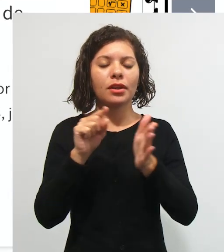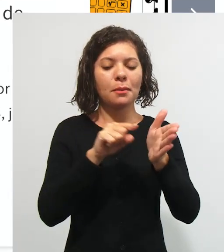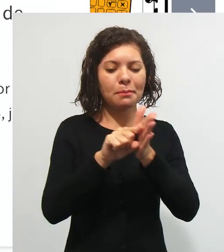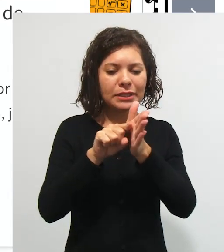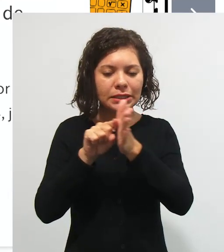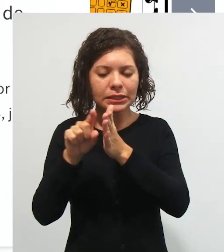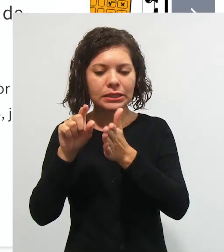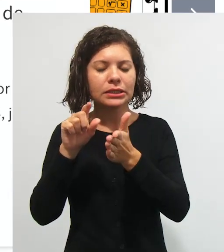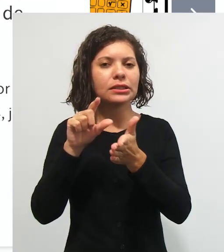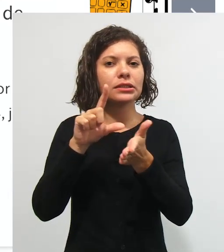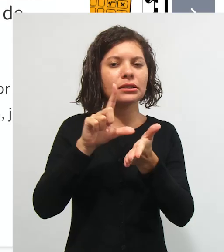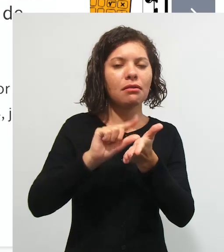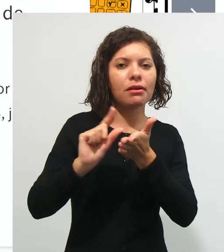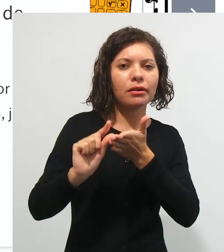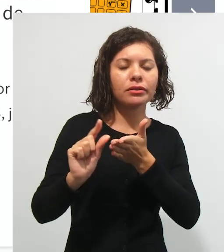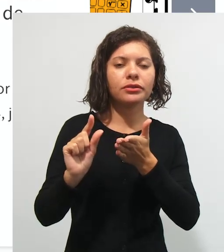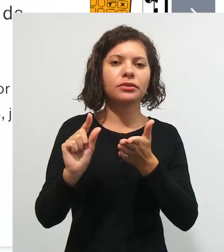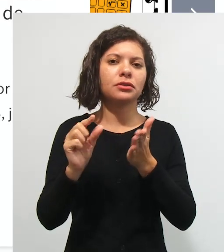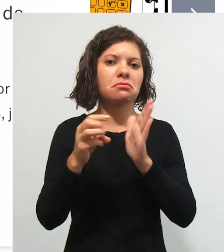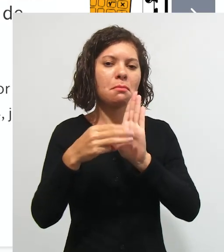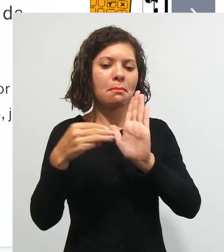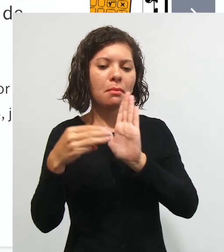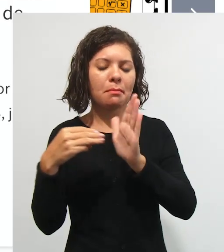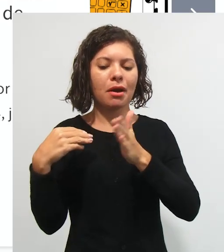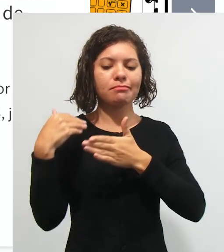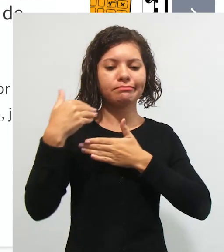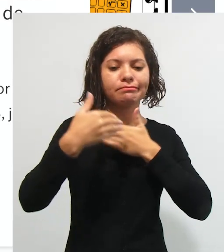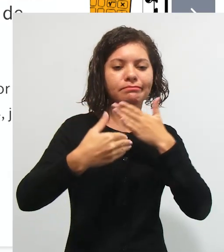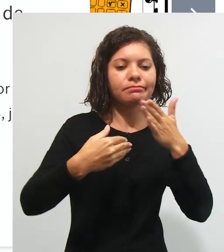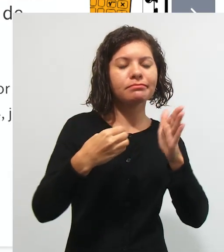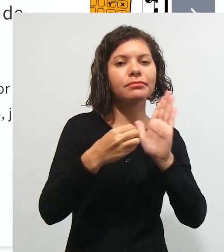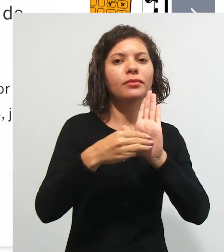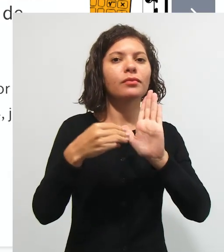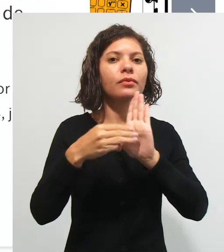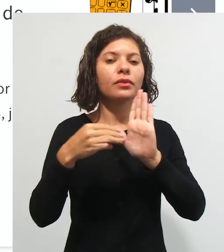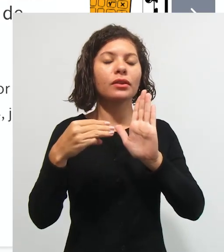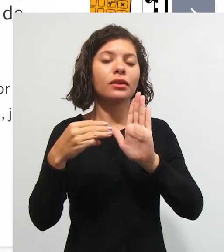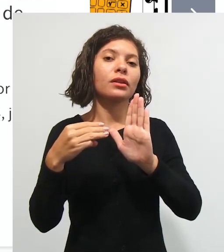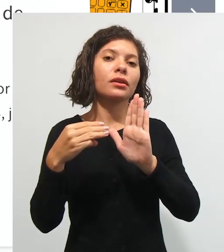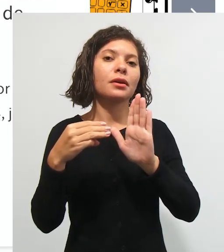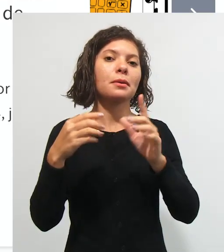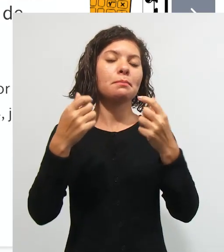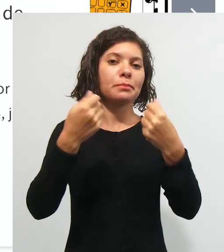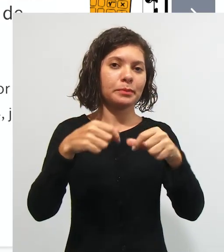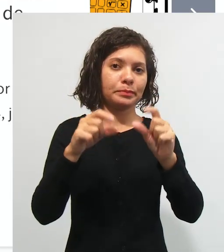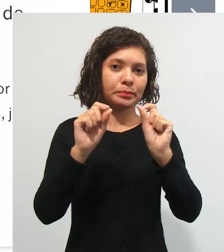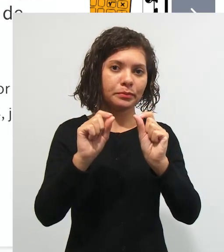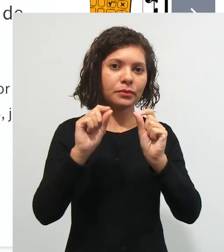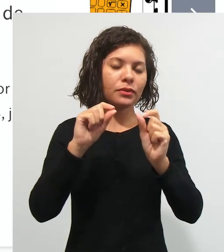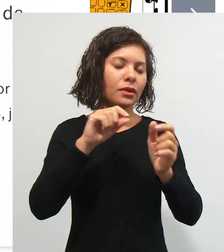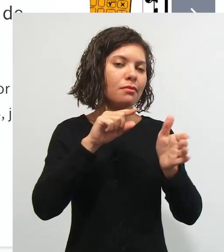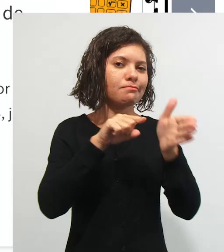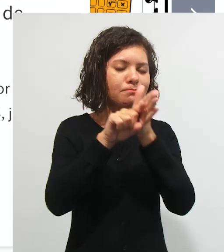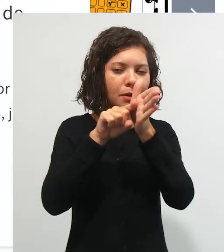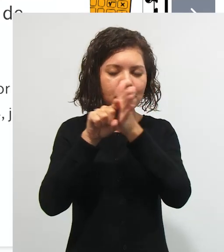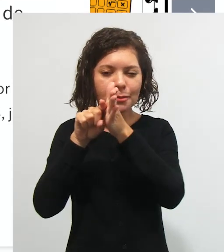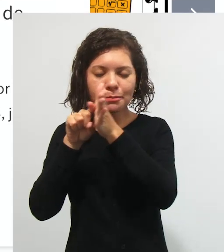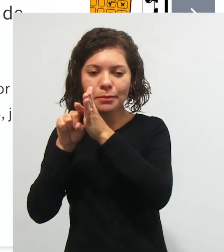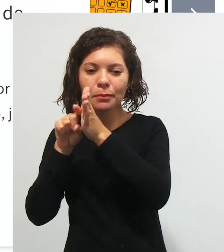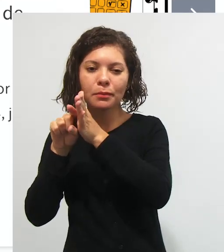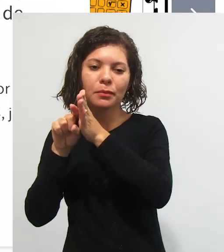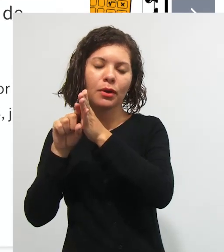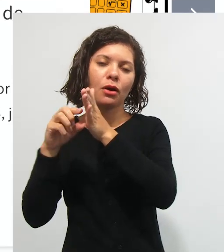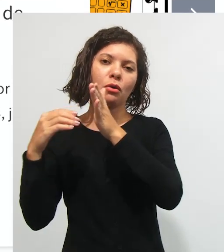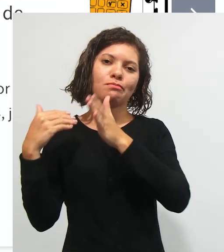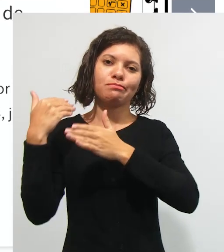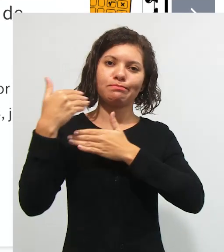processo de metodologia científica em que envolve uma pesquisa ou todo o processo de metodologia,